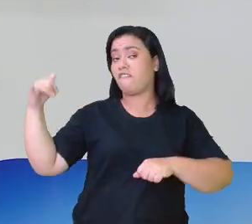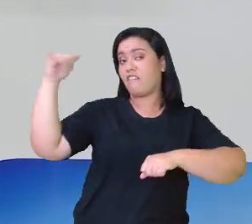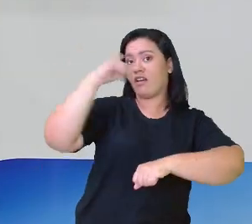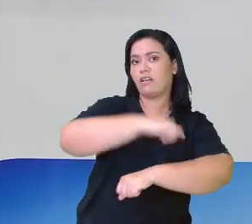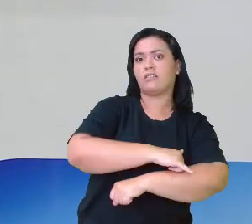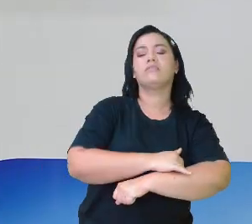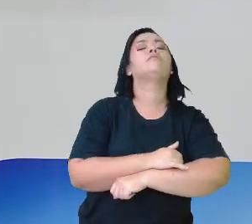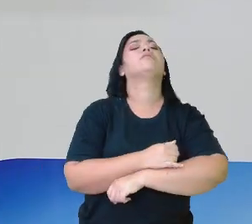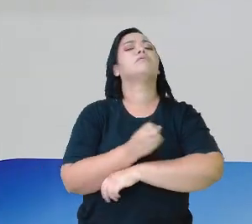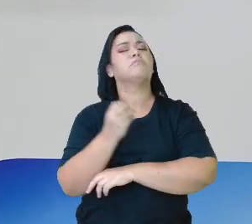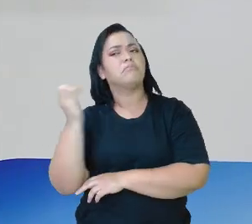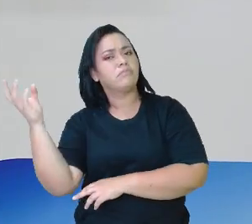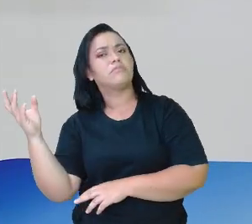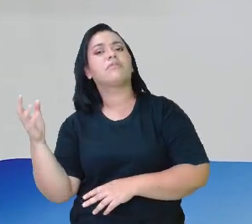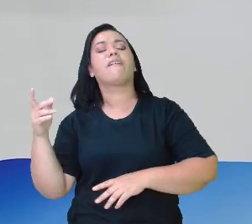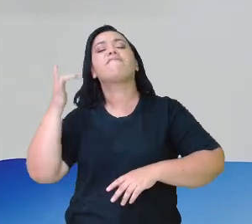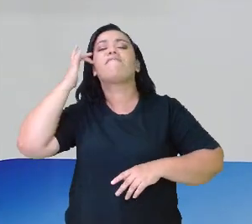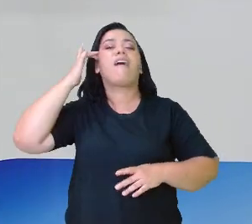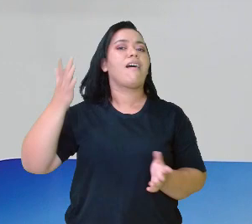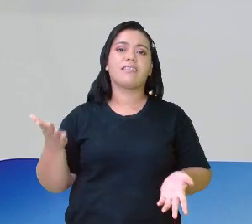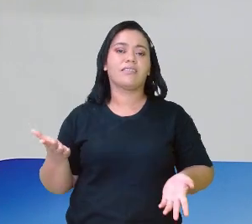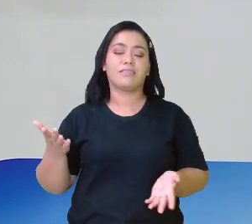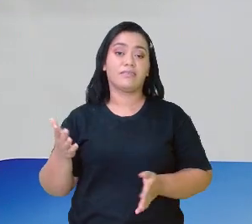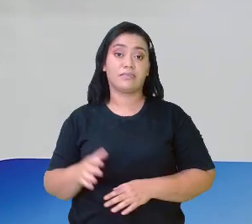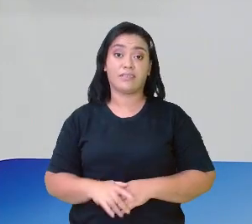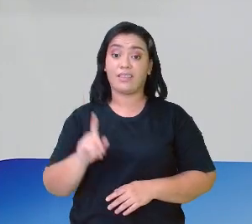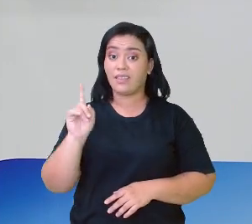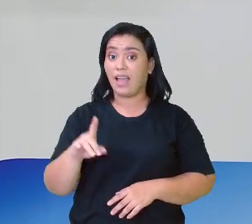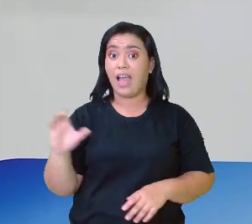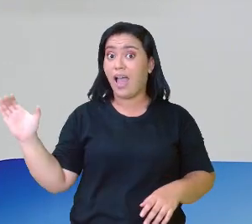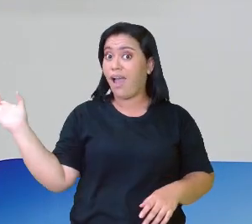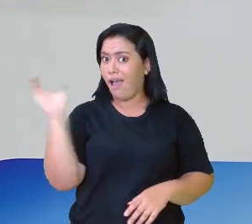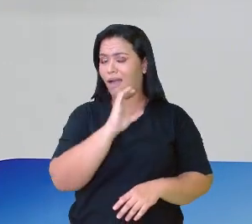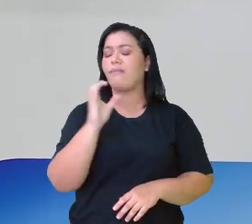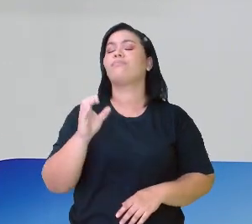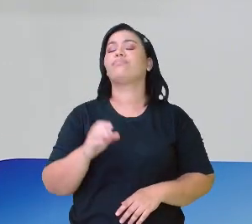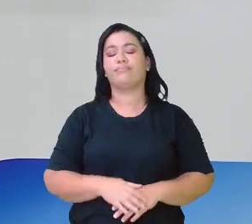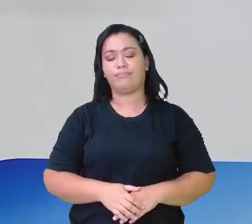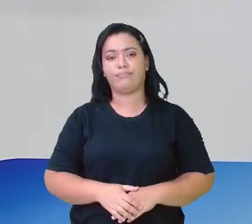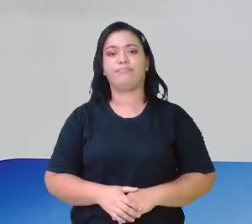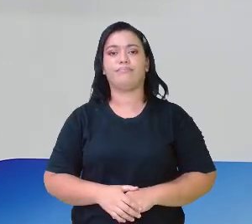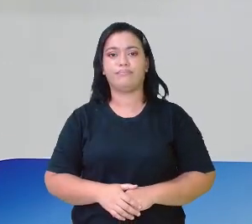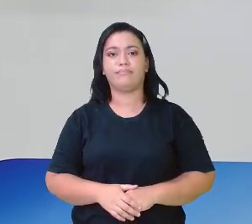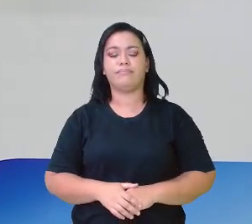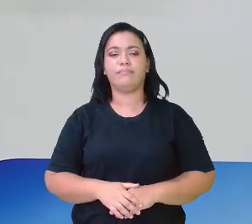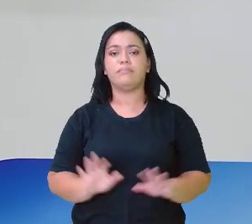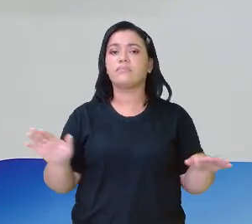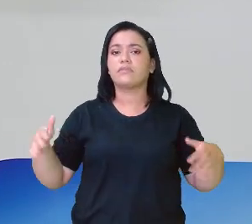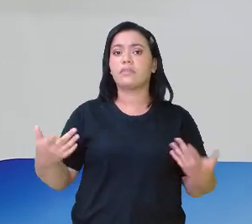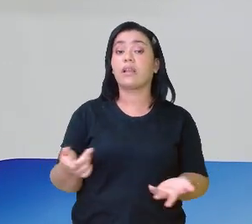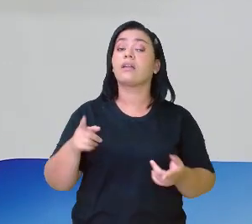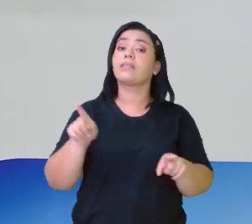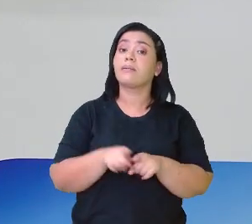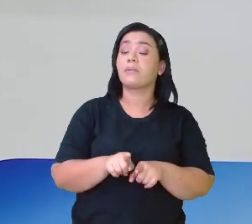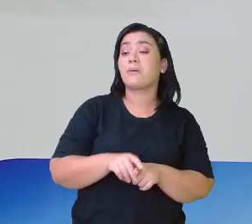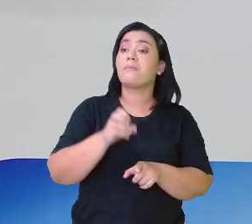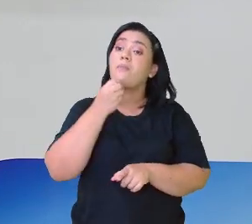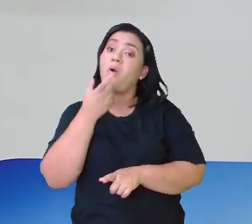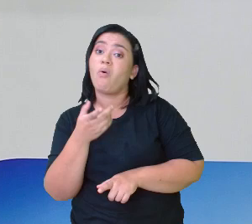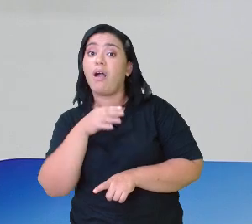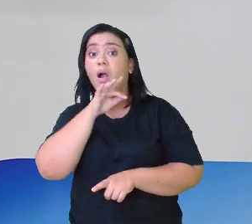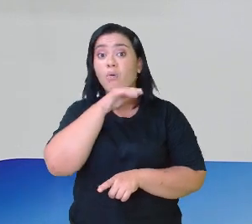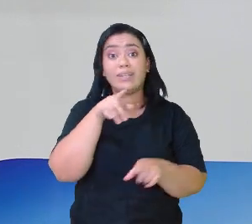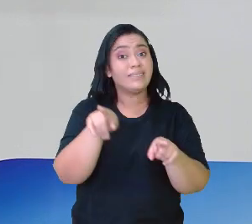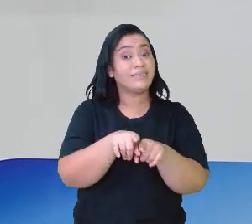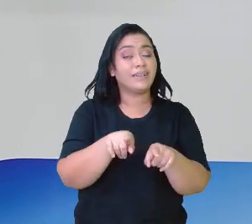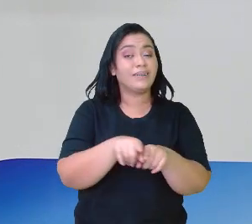de países, de continente para outros. Então, a coisa vai acontecendo hoje cada vez mais rápida. Coisas boas, coisas ruins